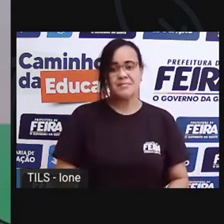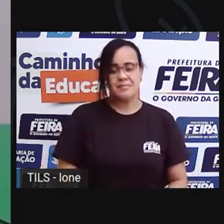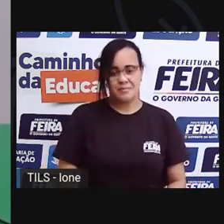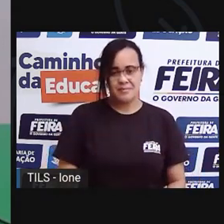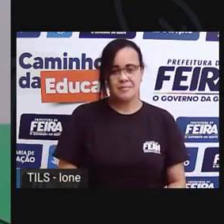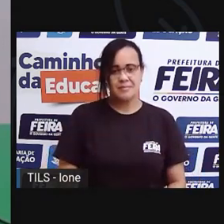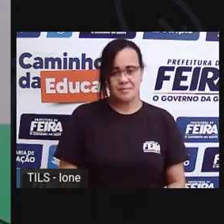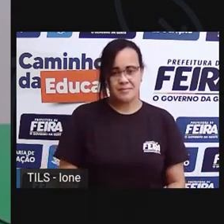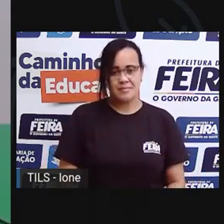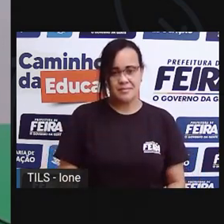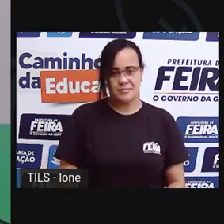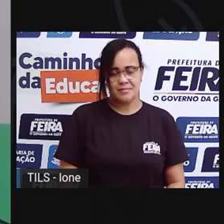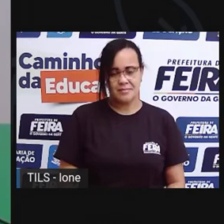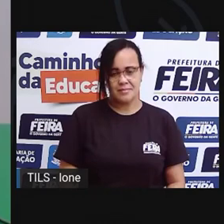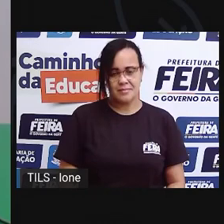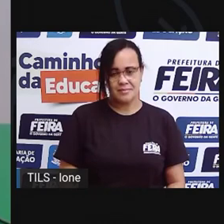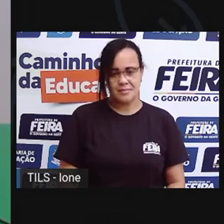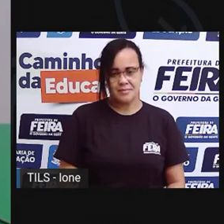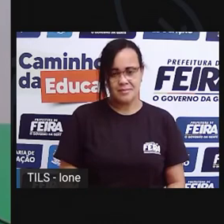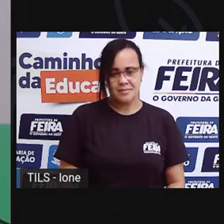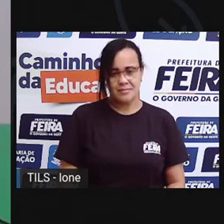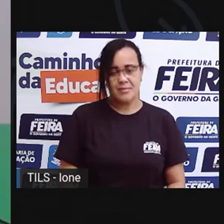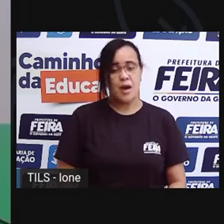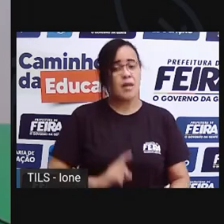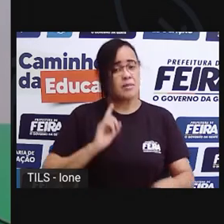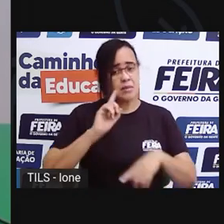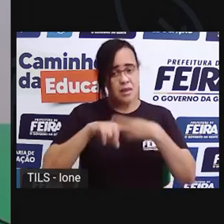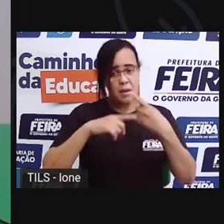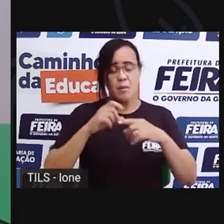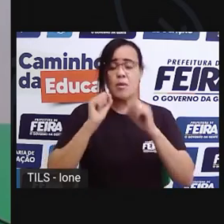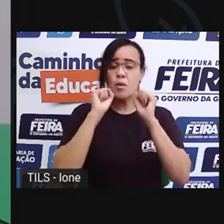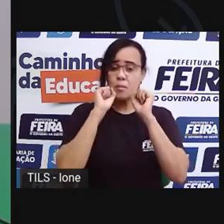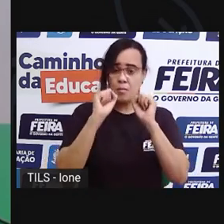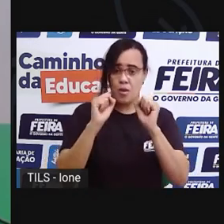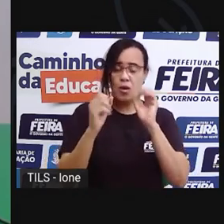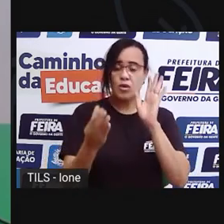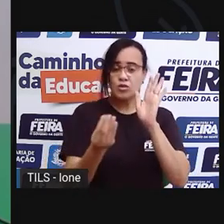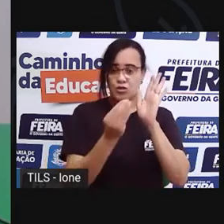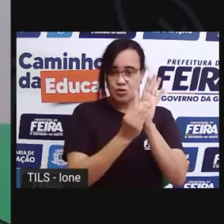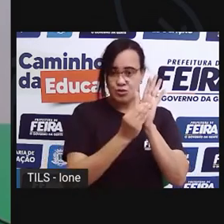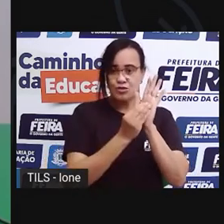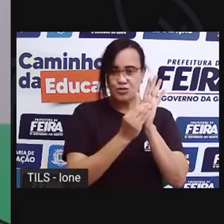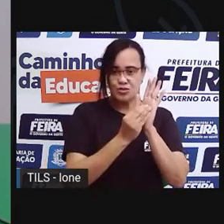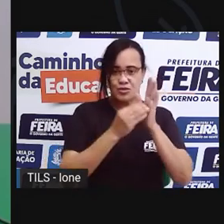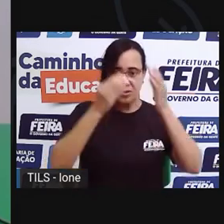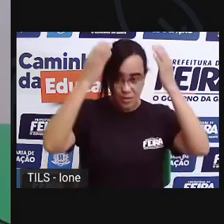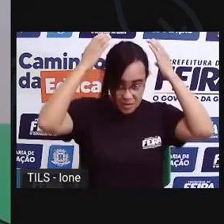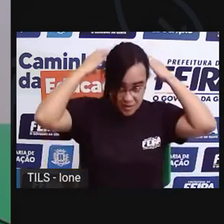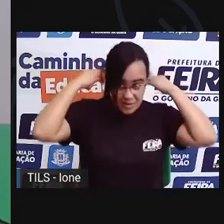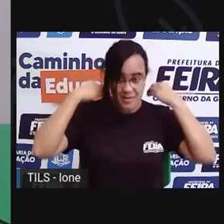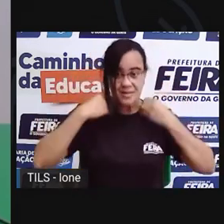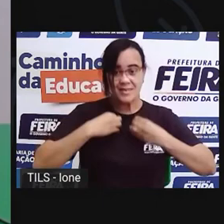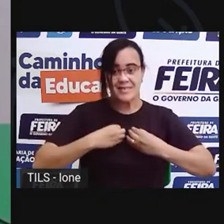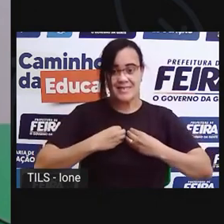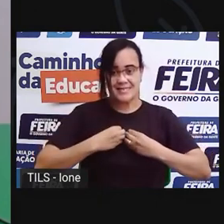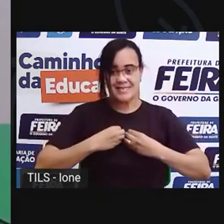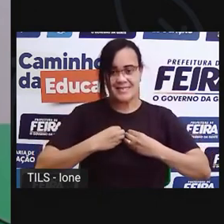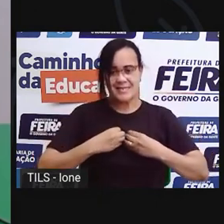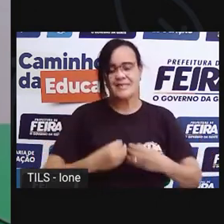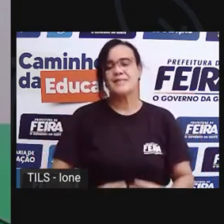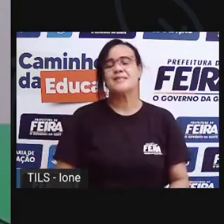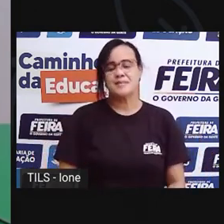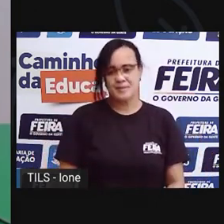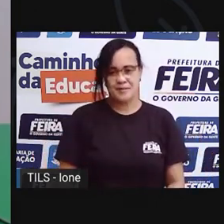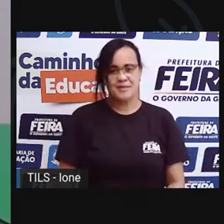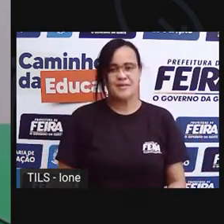Depois você pode fazer a fitinha nele para pendurar aí no seu pescoço quando você for brincar de